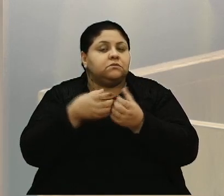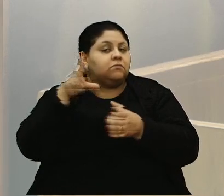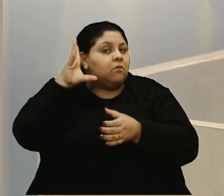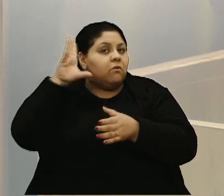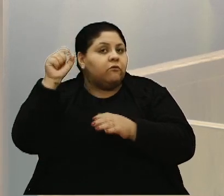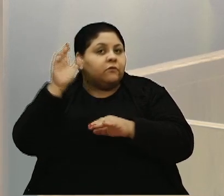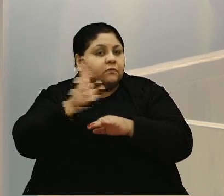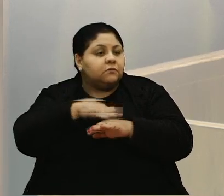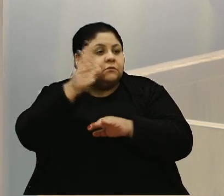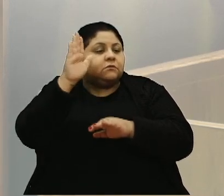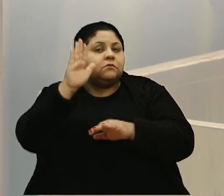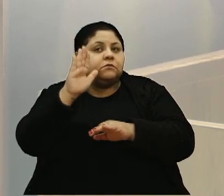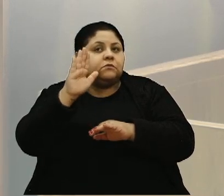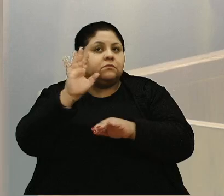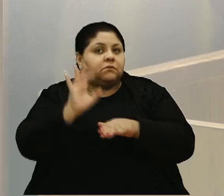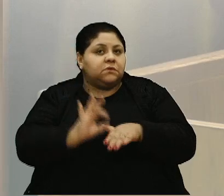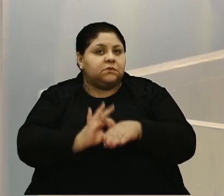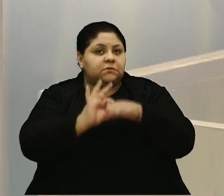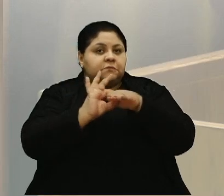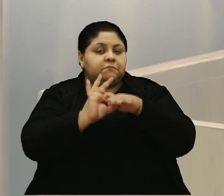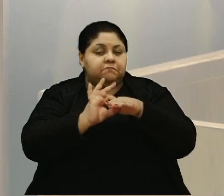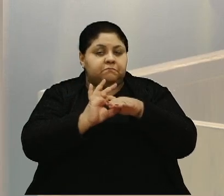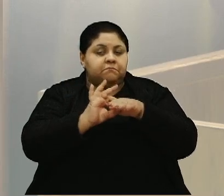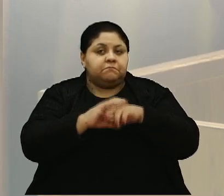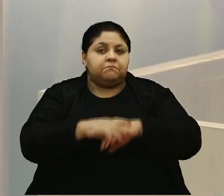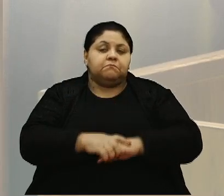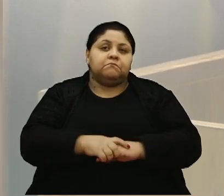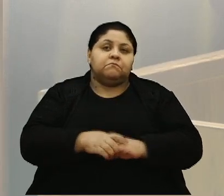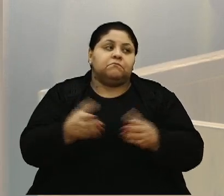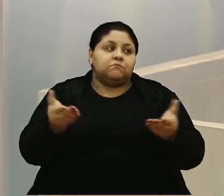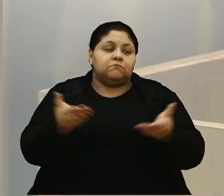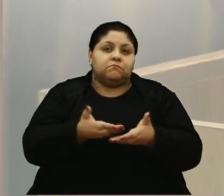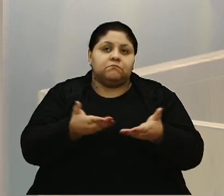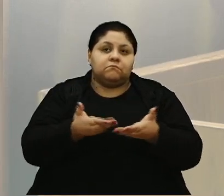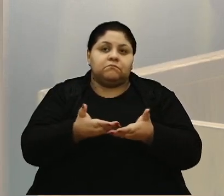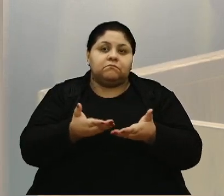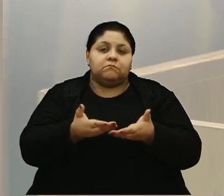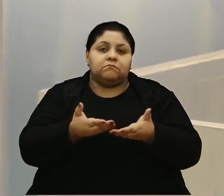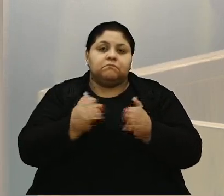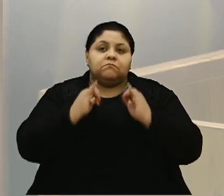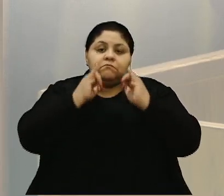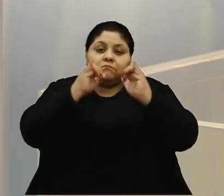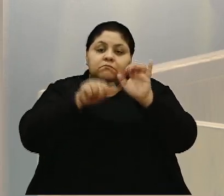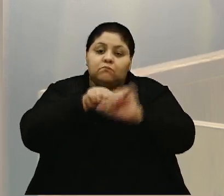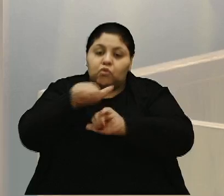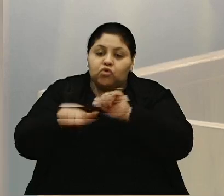mais as lideranças. E hoje eu venho dizer que mudou